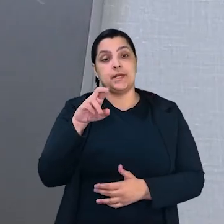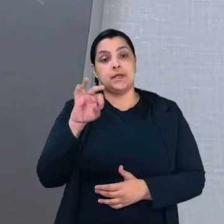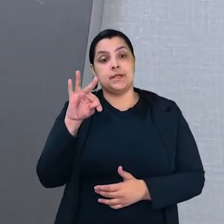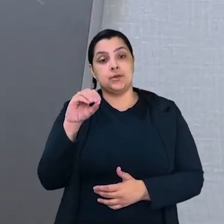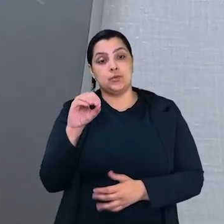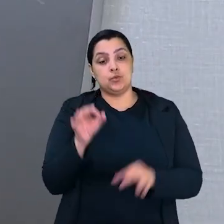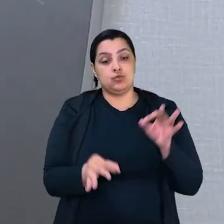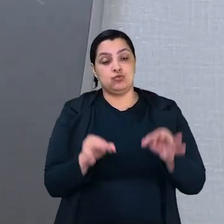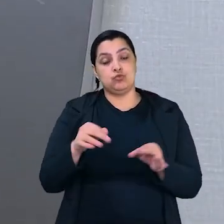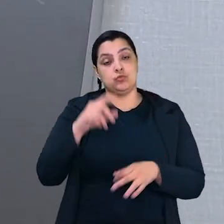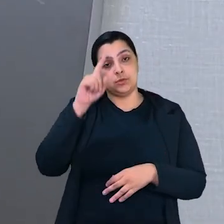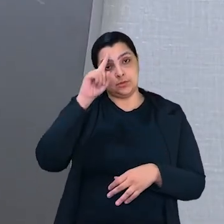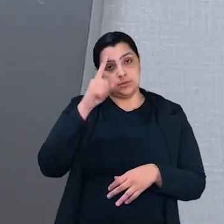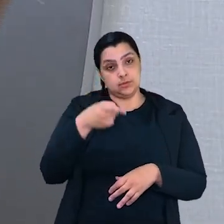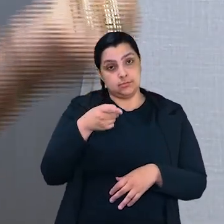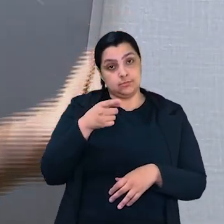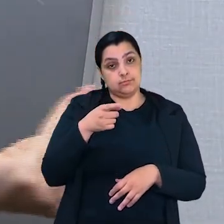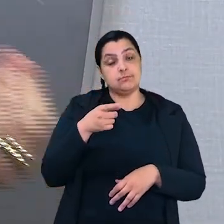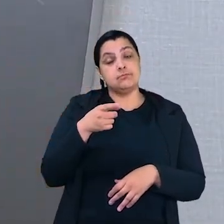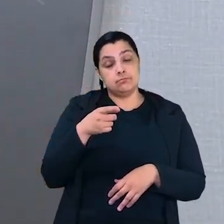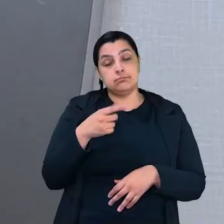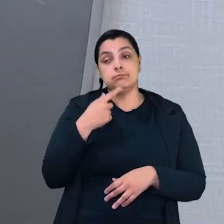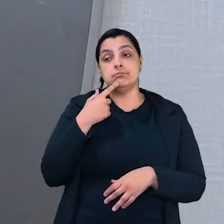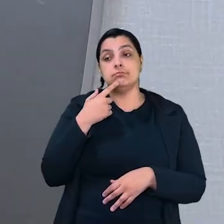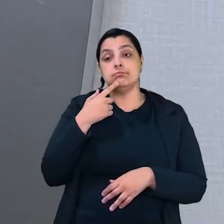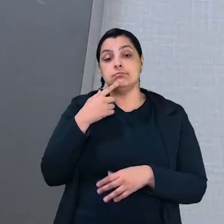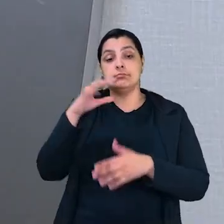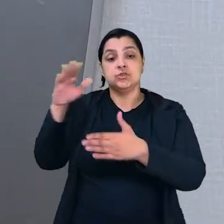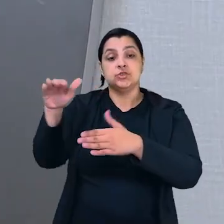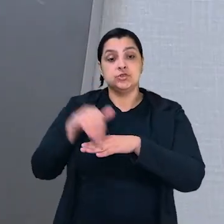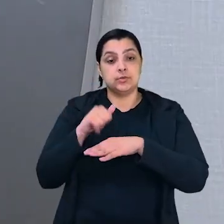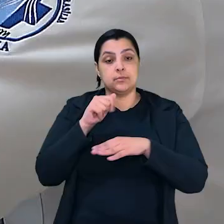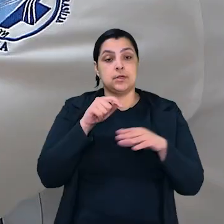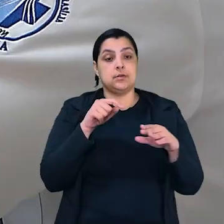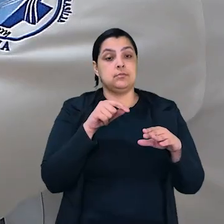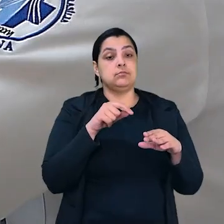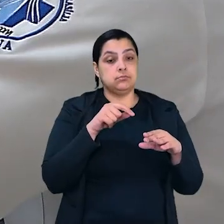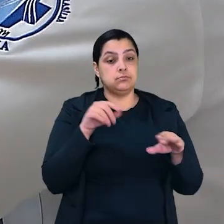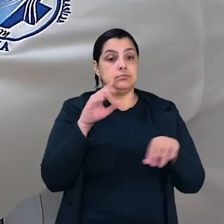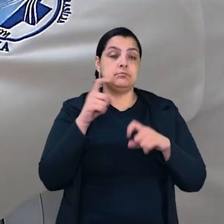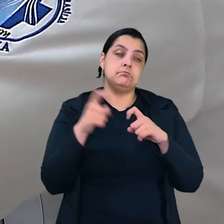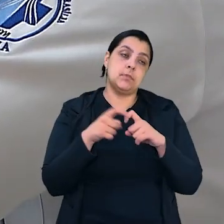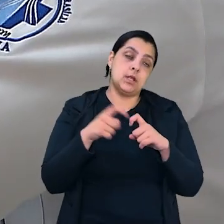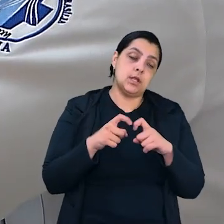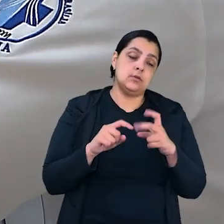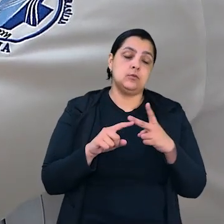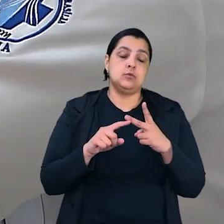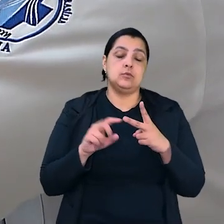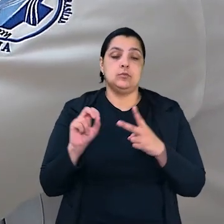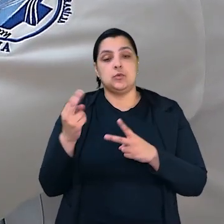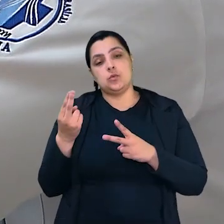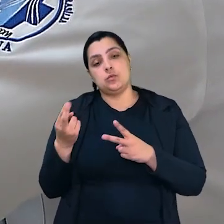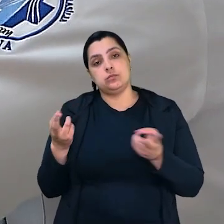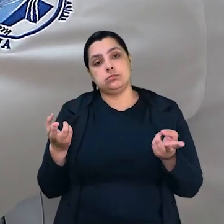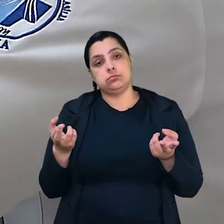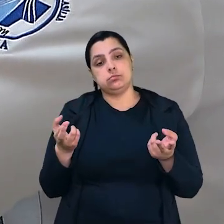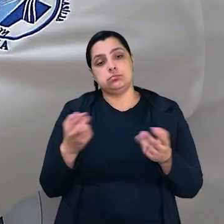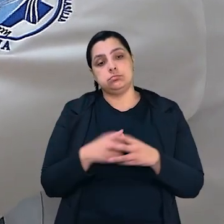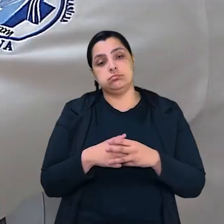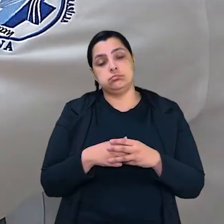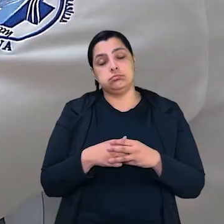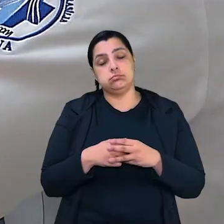um perito que o juízo indica, né? O juízo vai indicar um perito médico